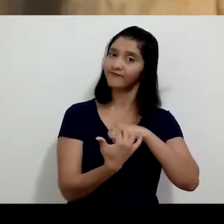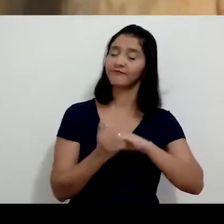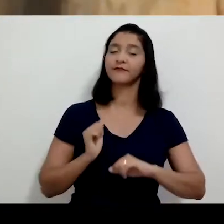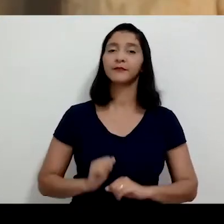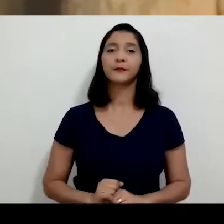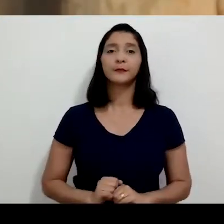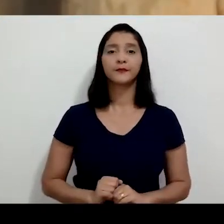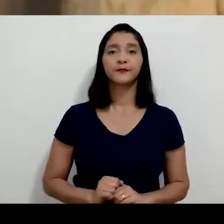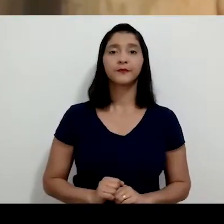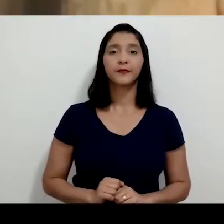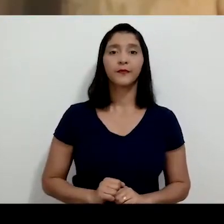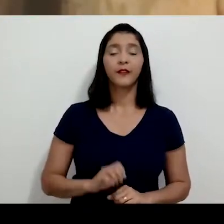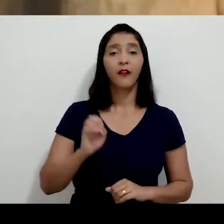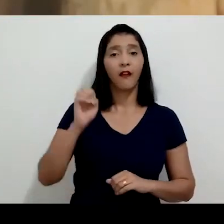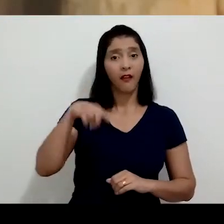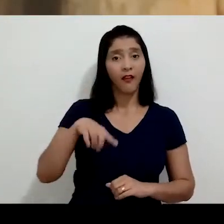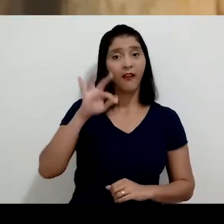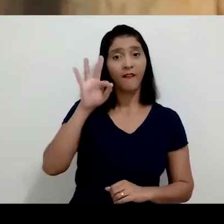novo coronavírus.